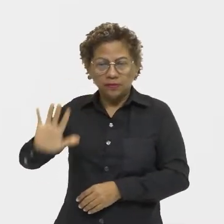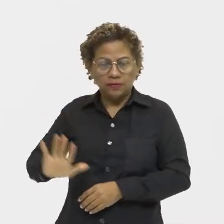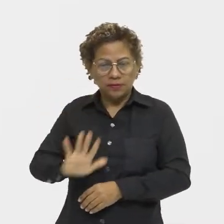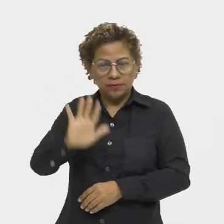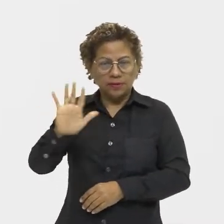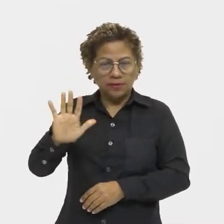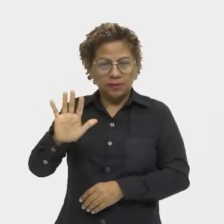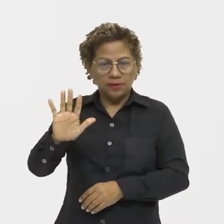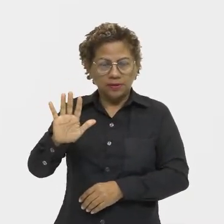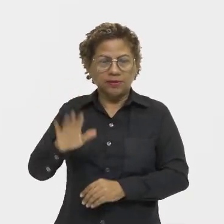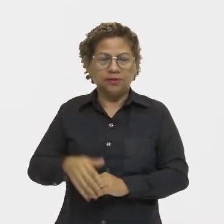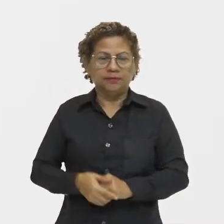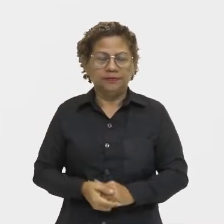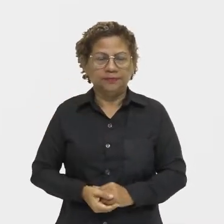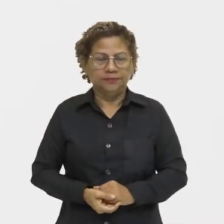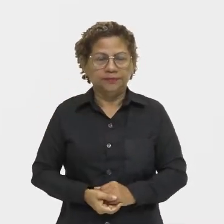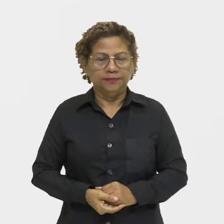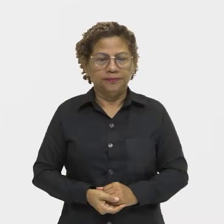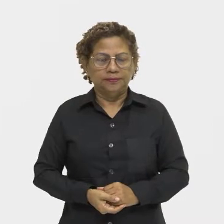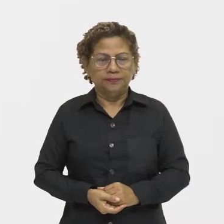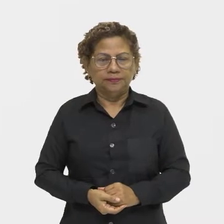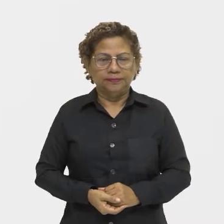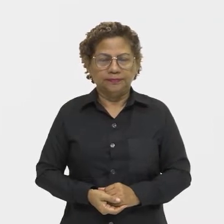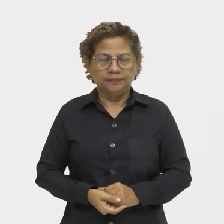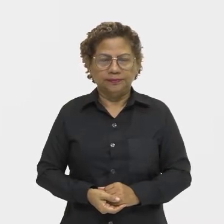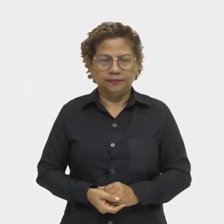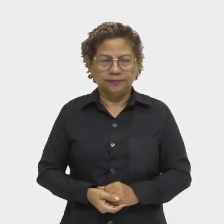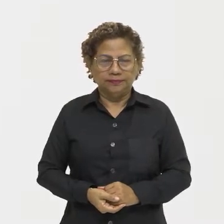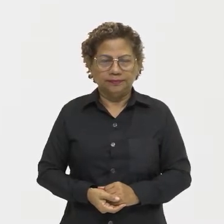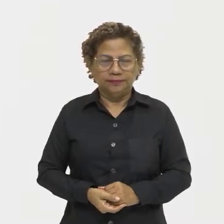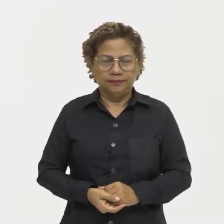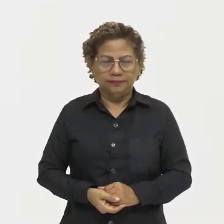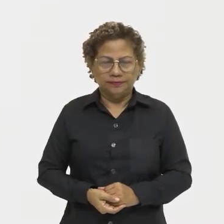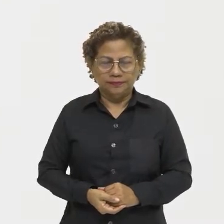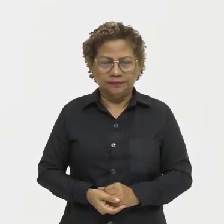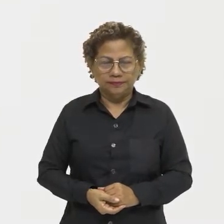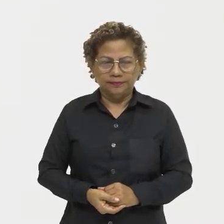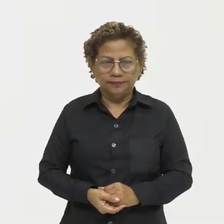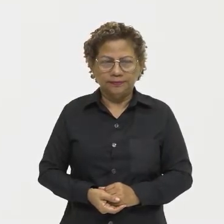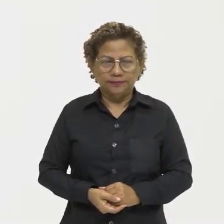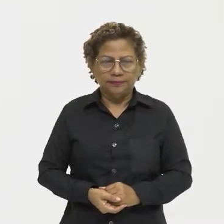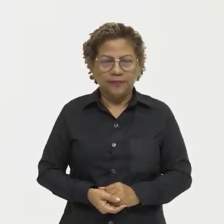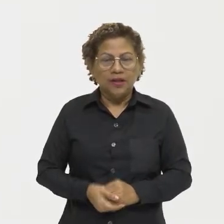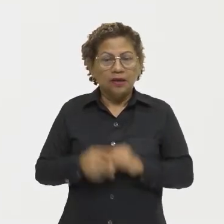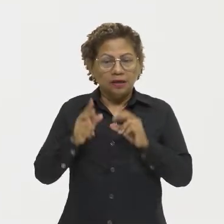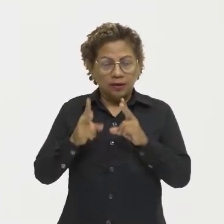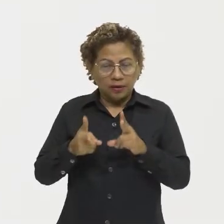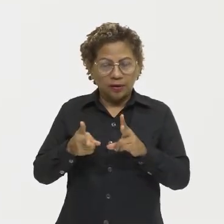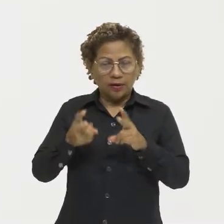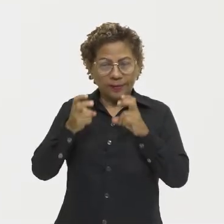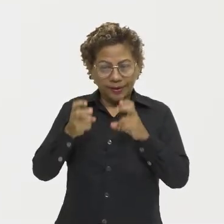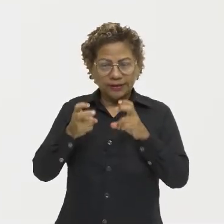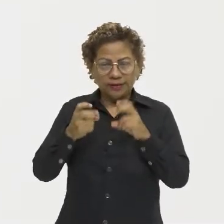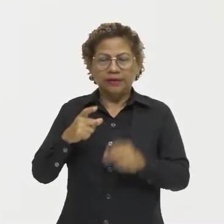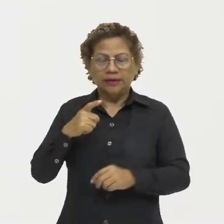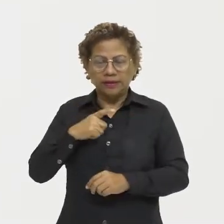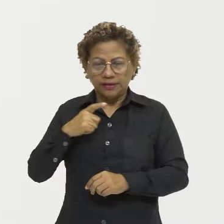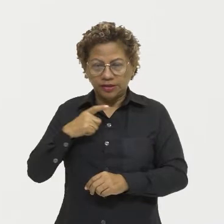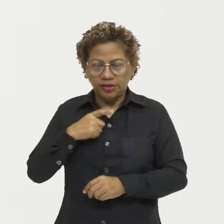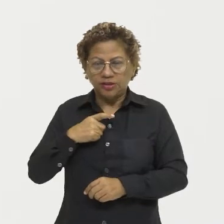pode colocar, por favor? Isso. Então, vocês podem observar que nós temos os